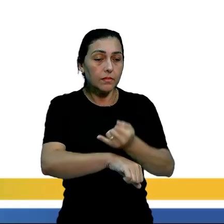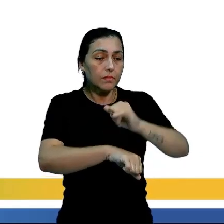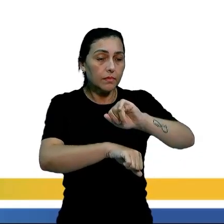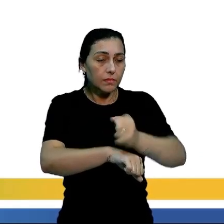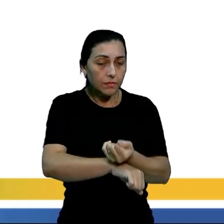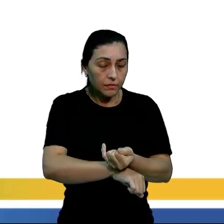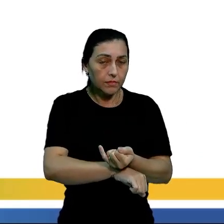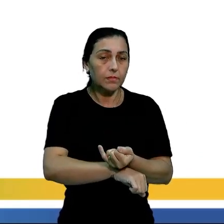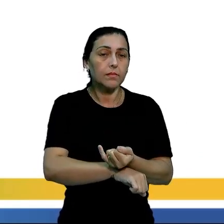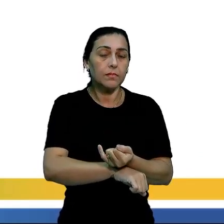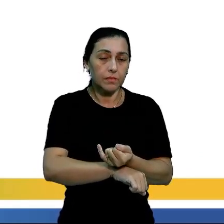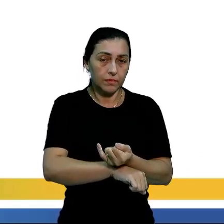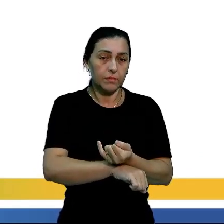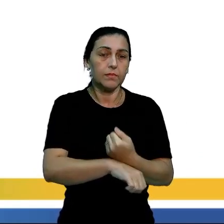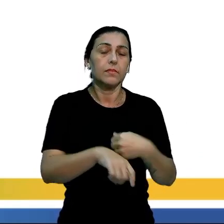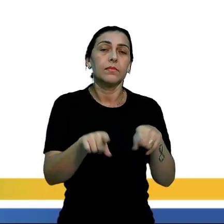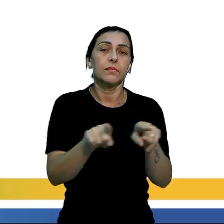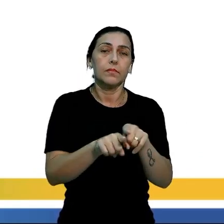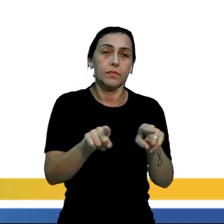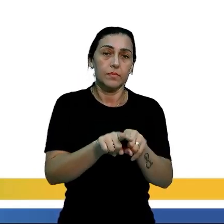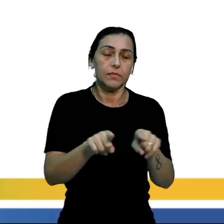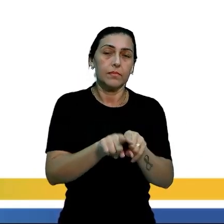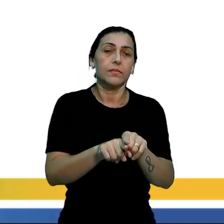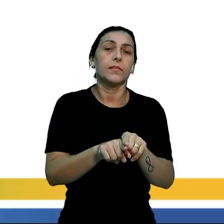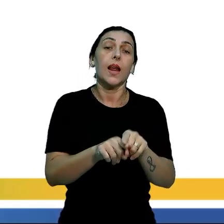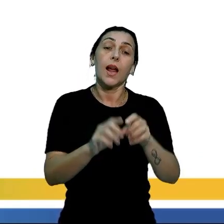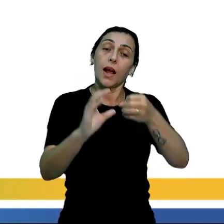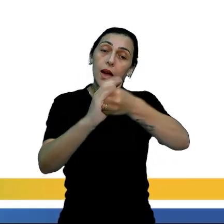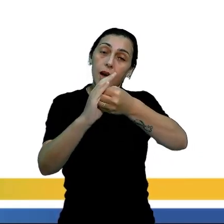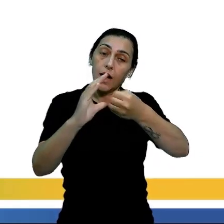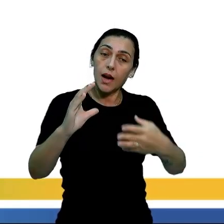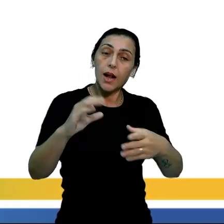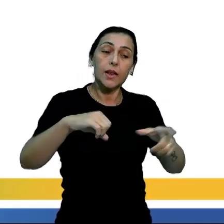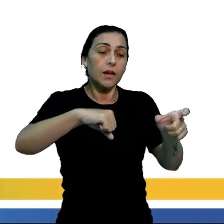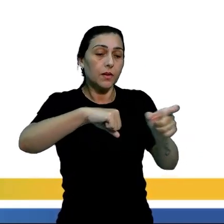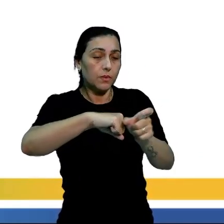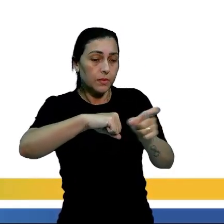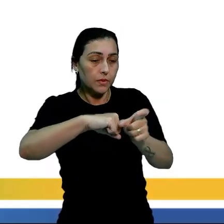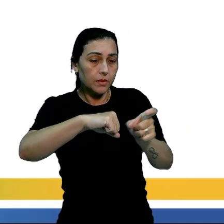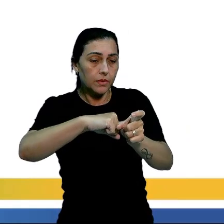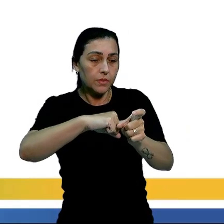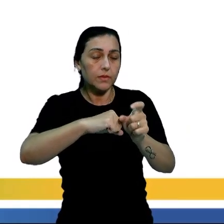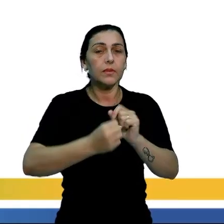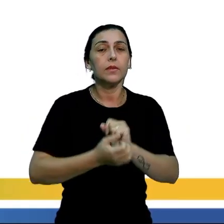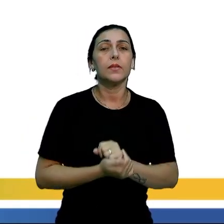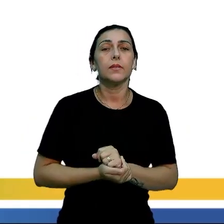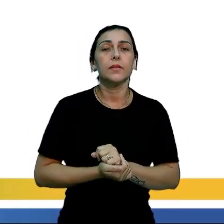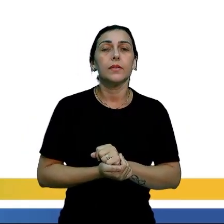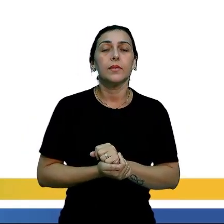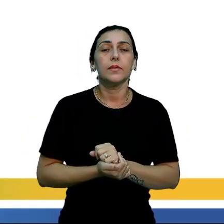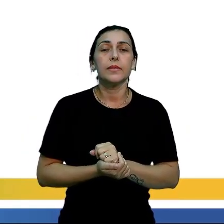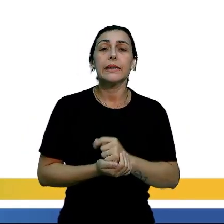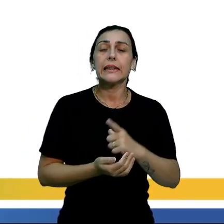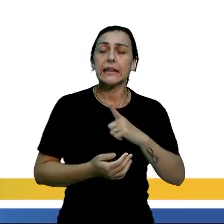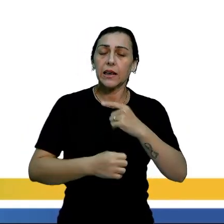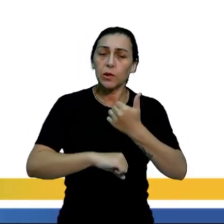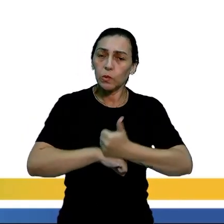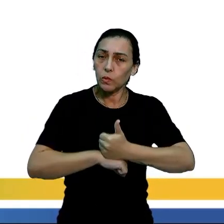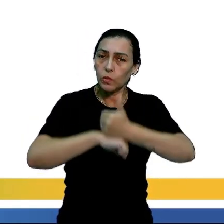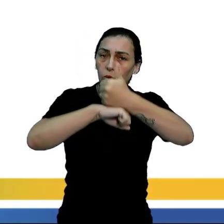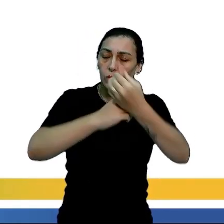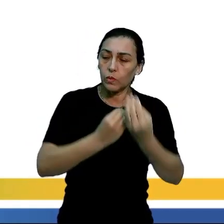assim como os adjetivos, são as palavras que caracterizam o substantivo, né? Aí elas dão